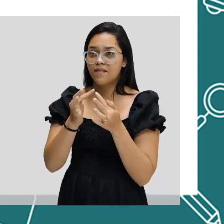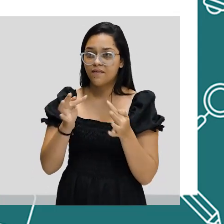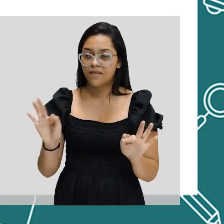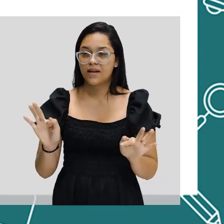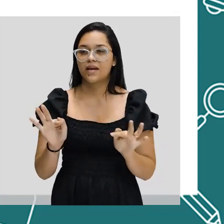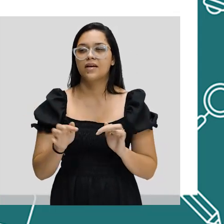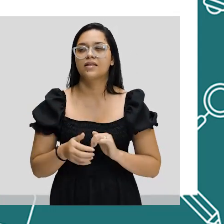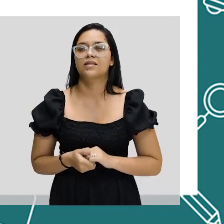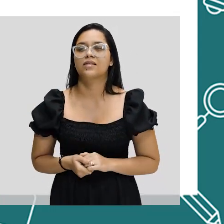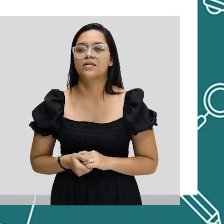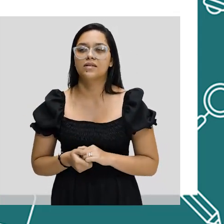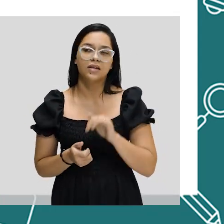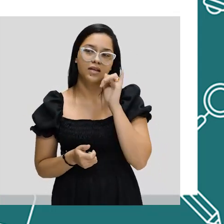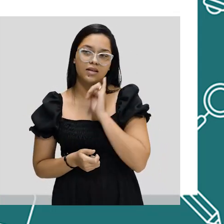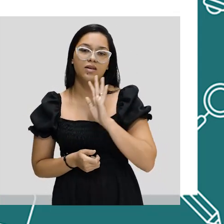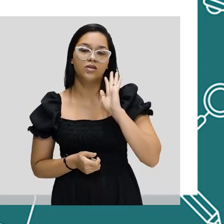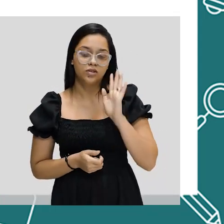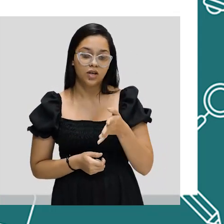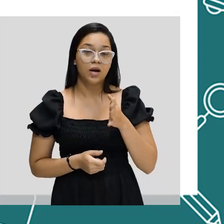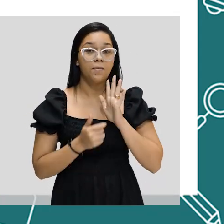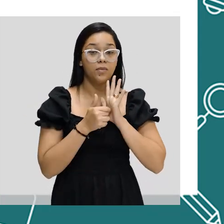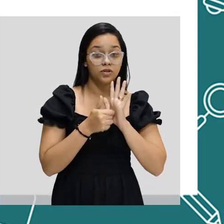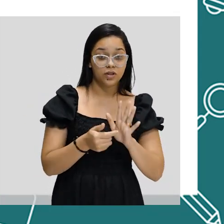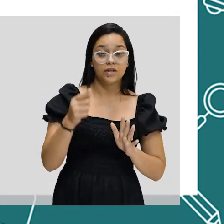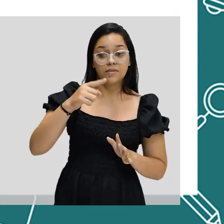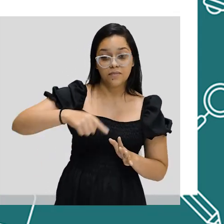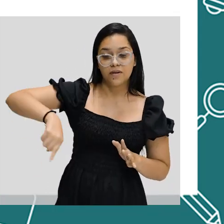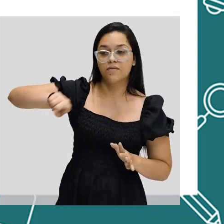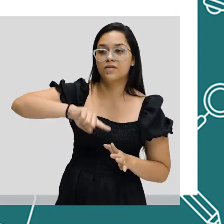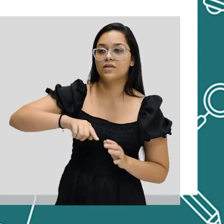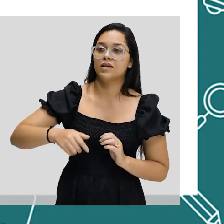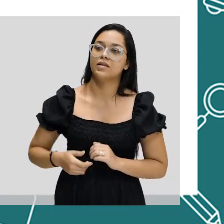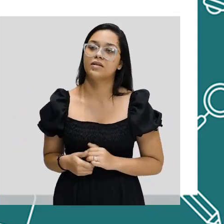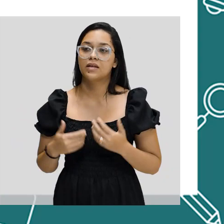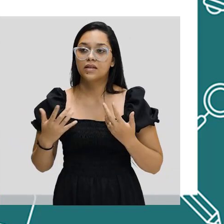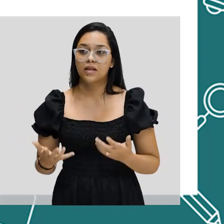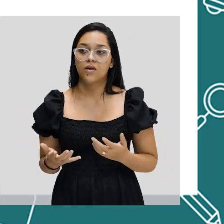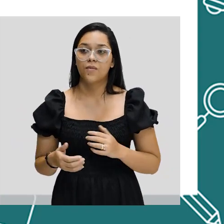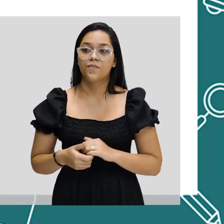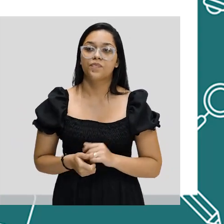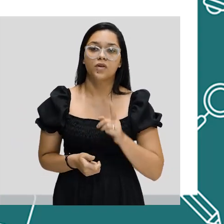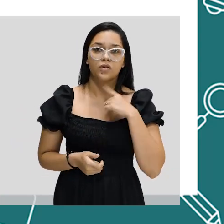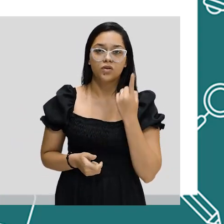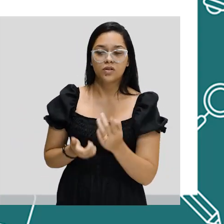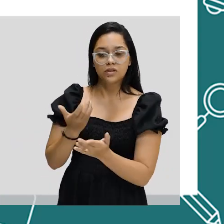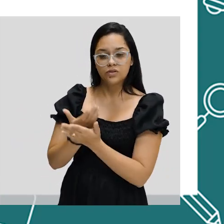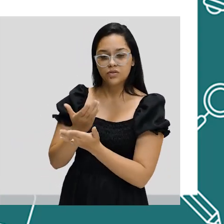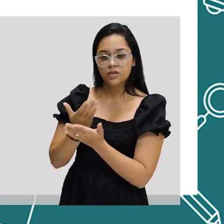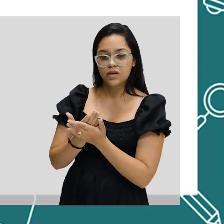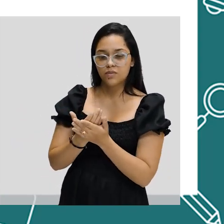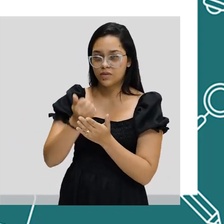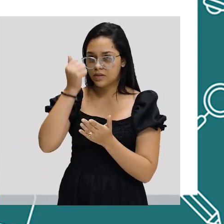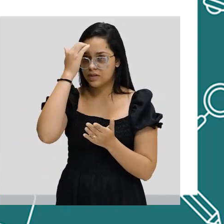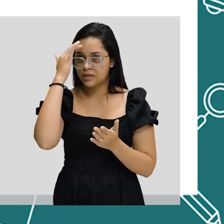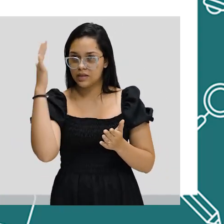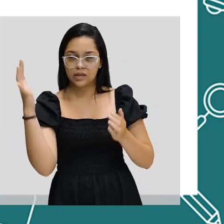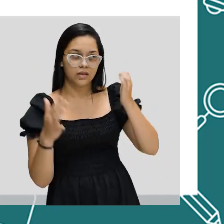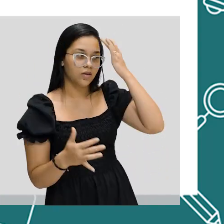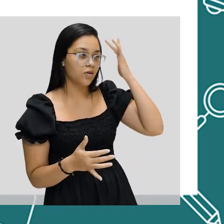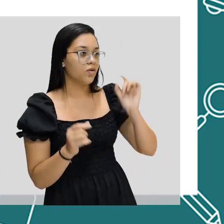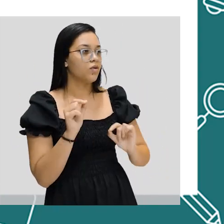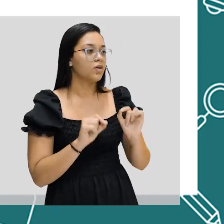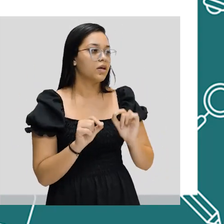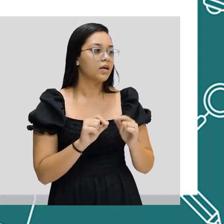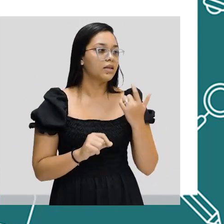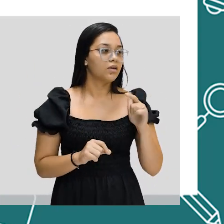expressões como eu já citei anteriormente então quando nós estudamos interjeição interjeições não